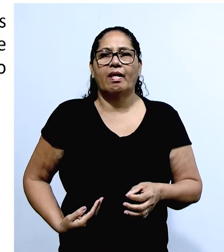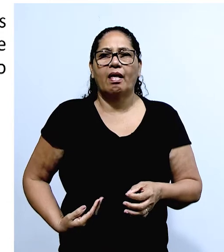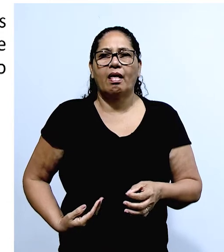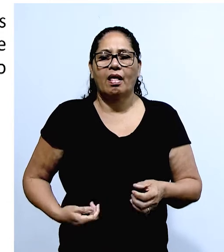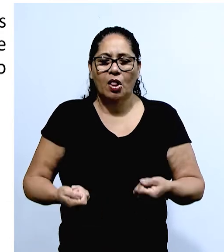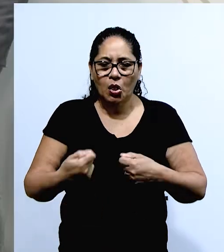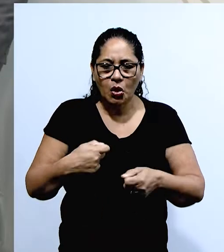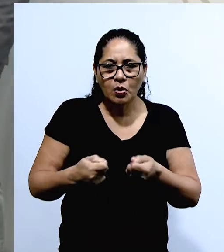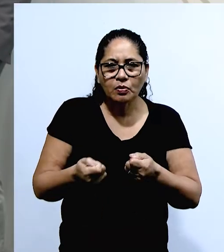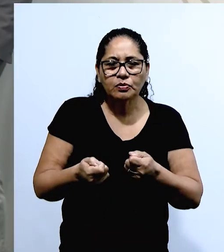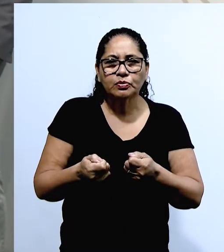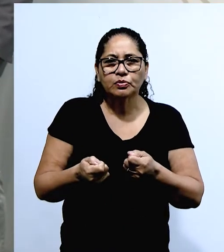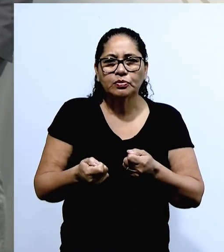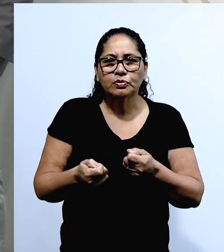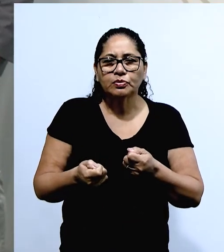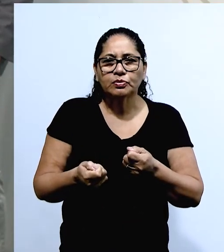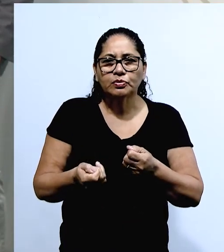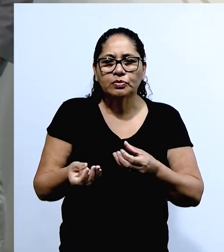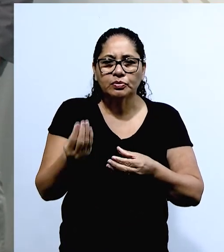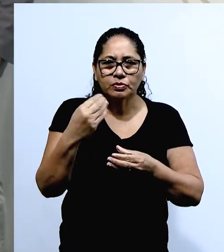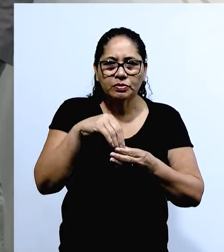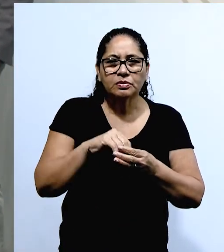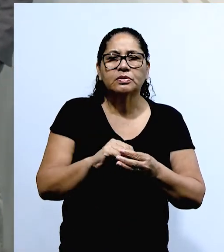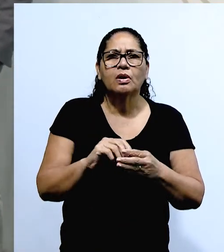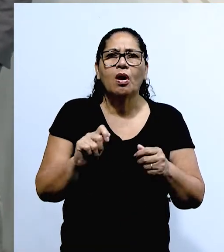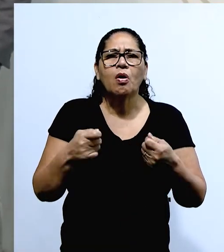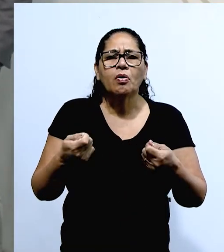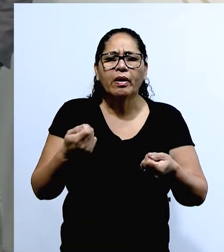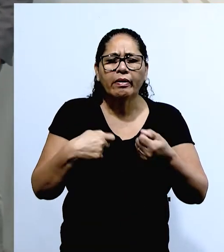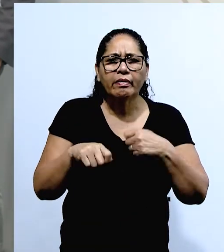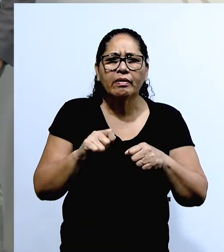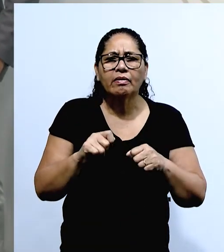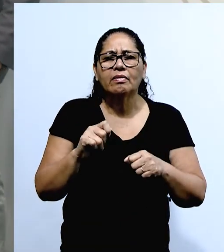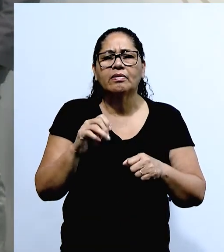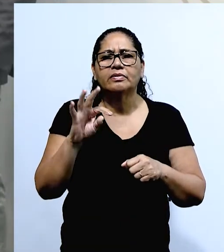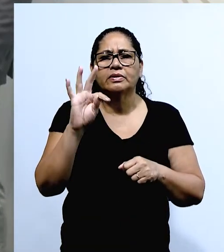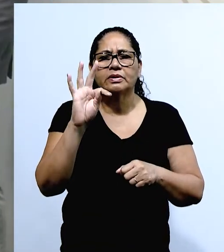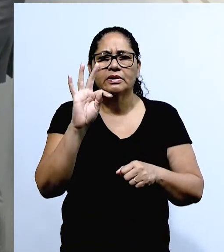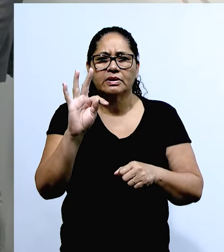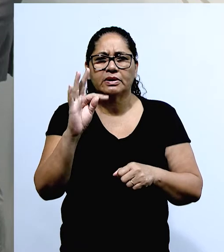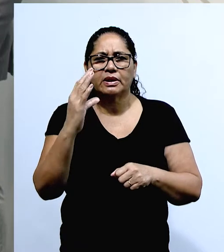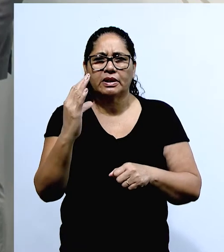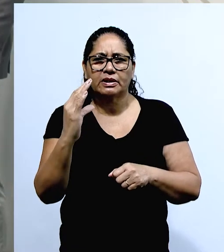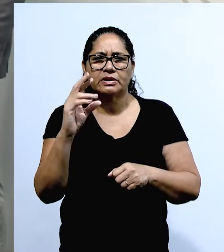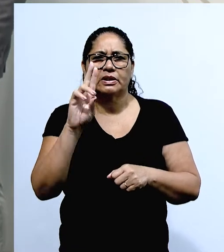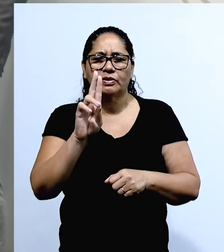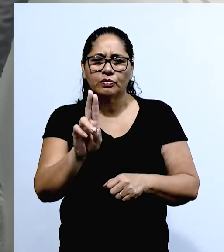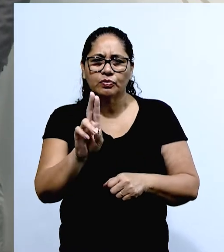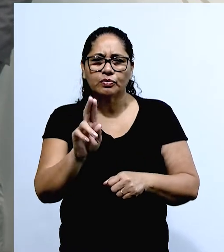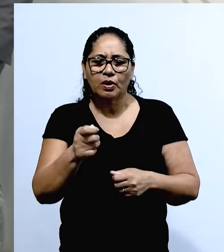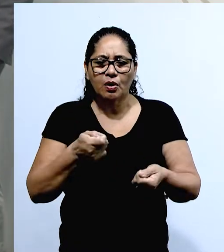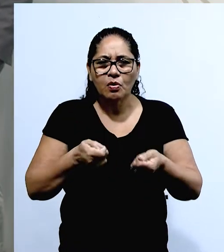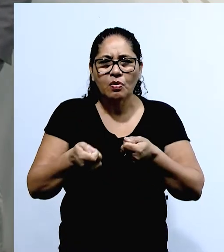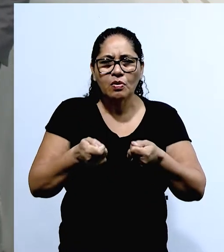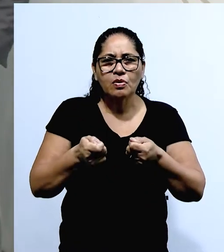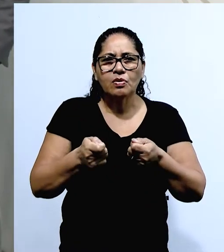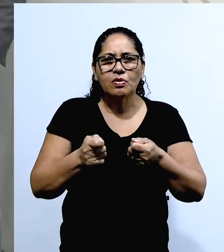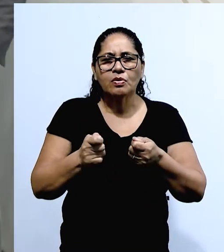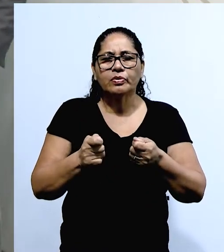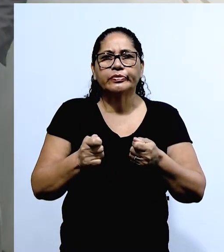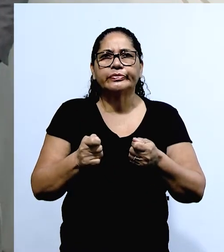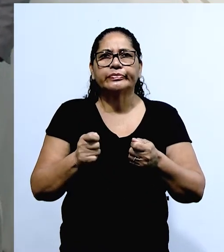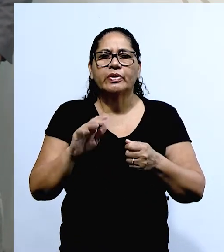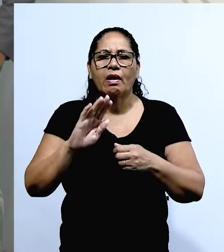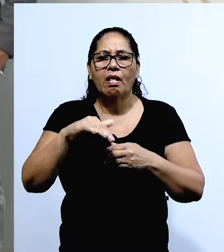externo, eu deixo bem claro qual que é o principal negócio do TCU aqui, né? Que é a questão do controle externo, né? Auxiliar o